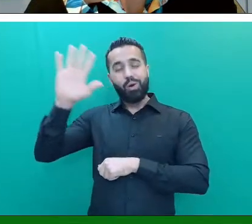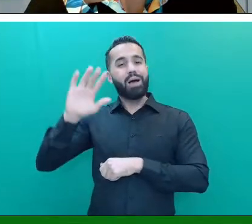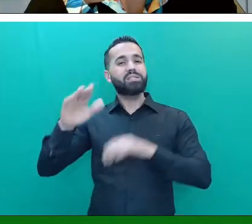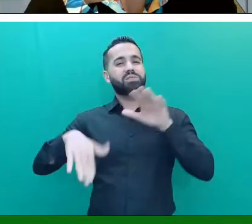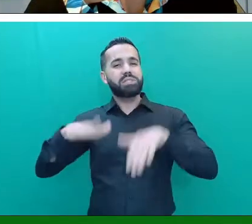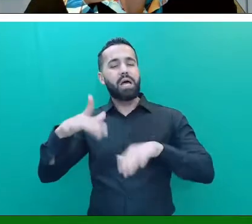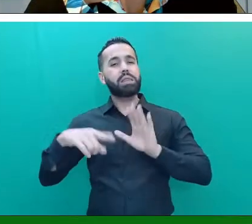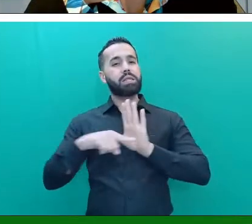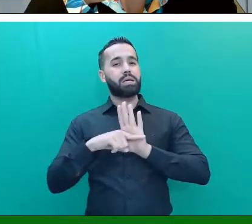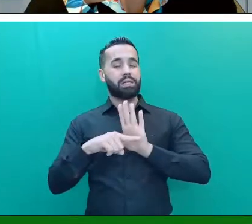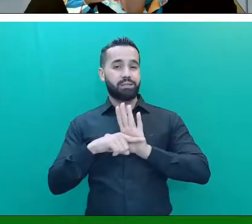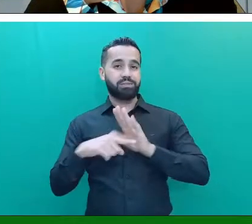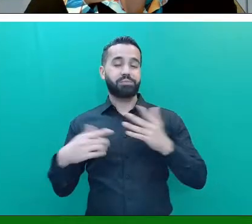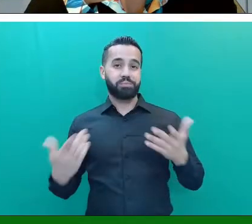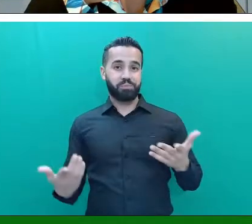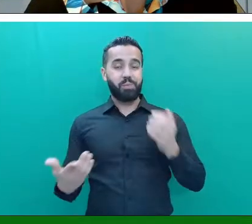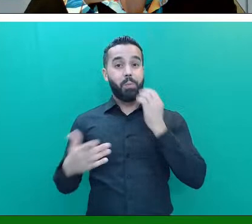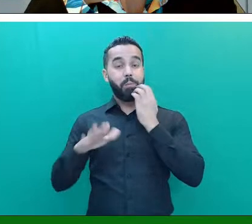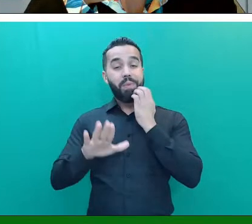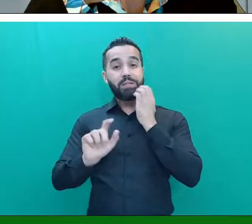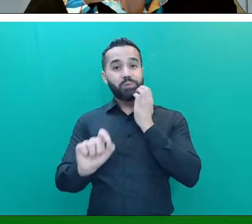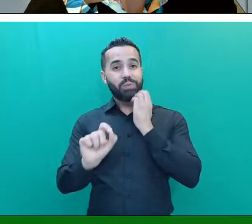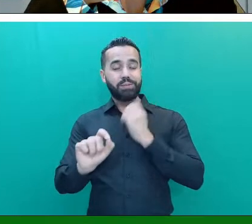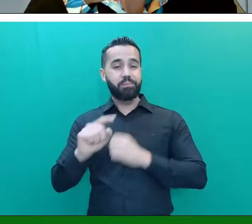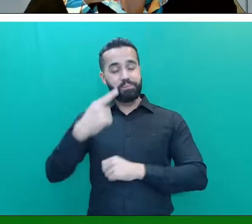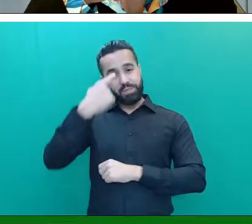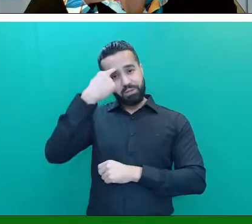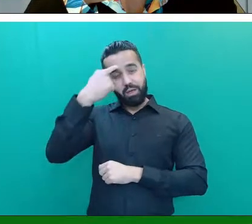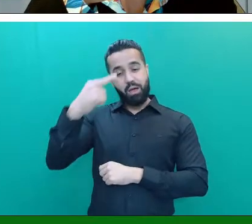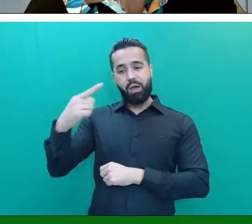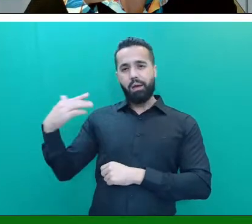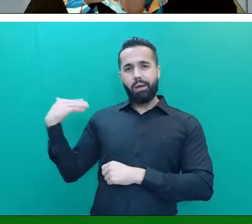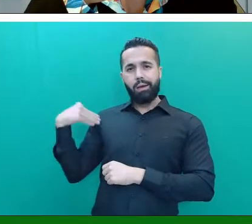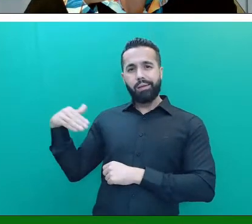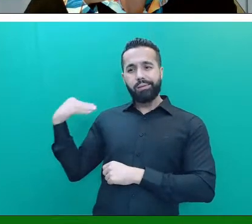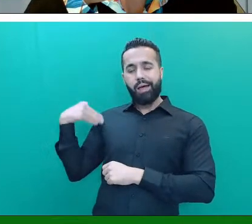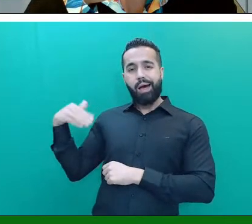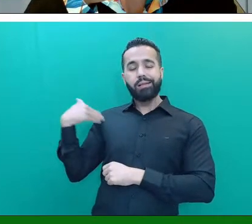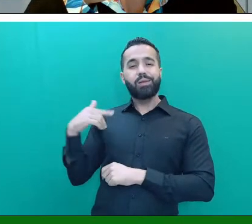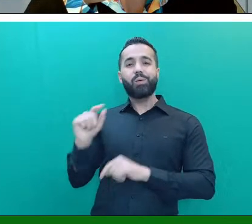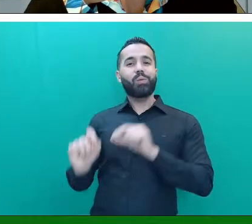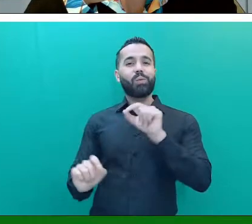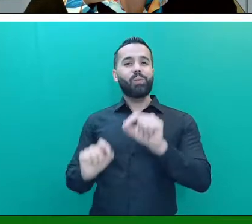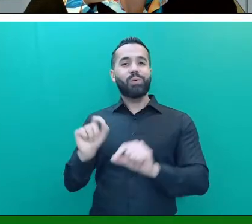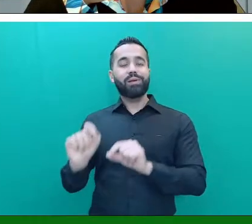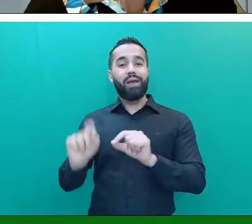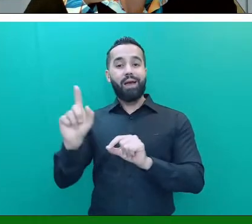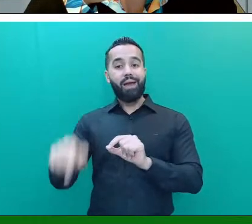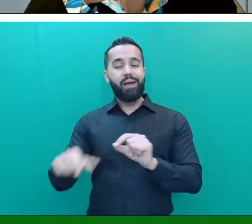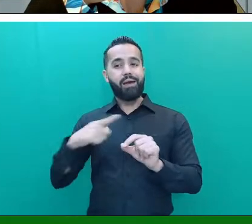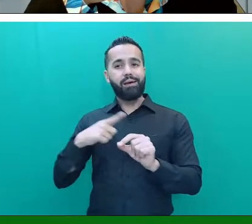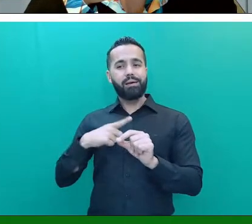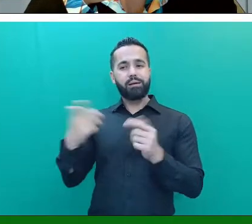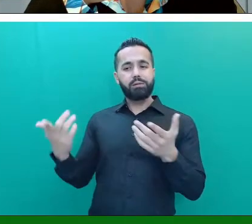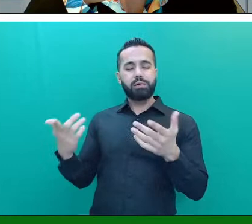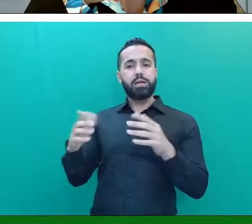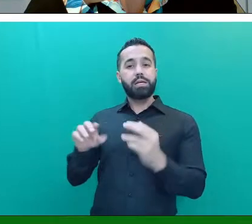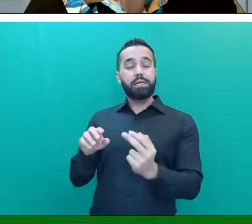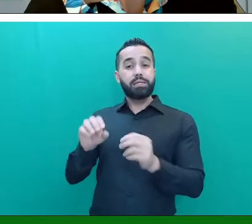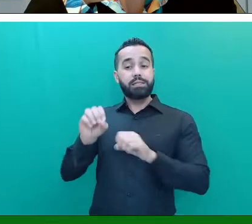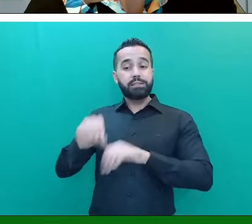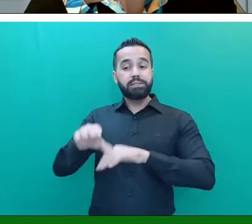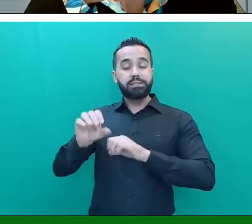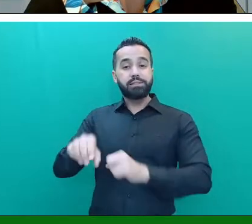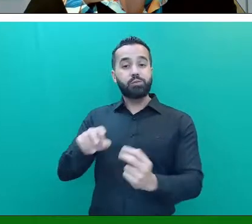ao mesmo tempo, eu senti uma inclinação sua para com o ensino à distância. Gostaria que você falasse um